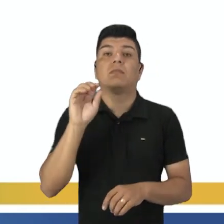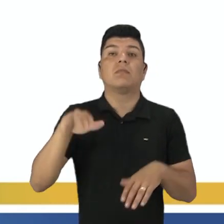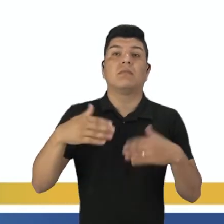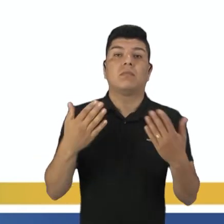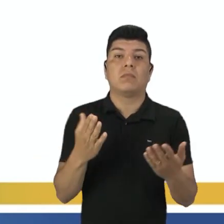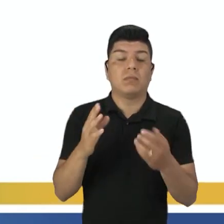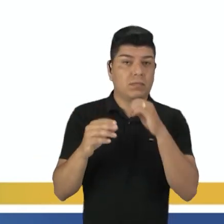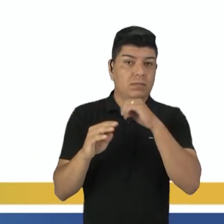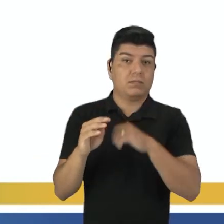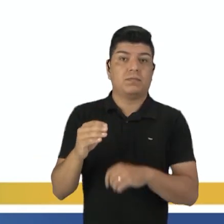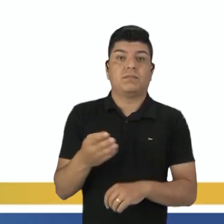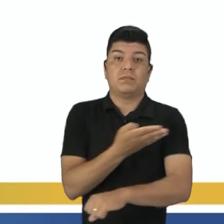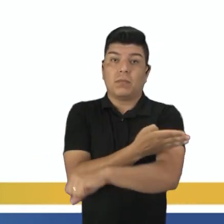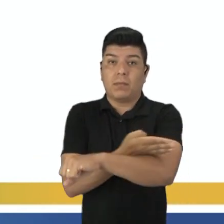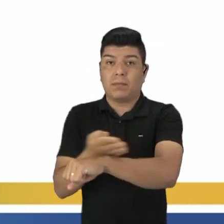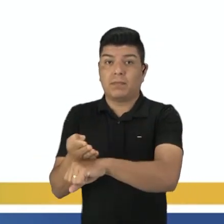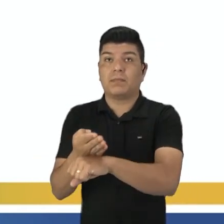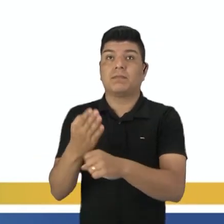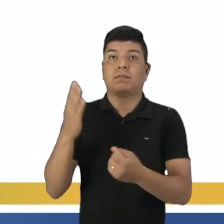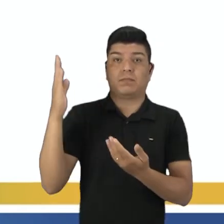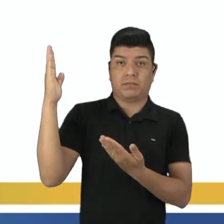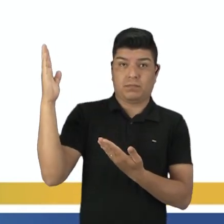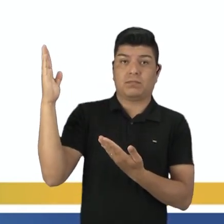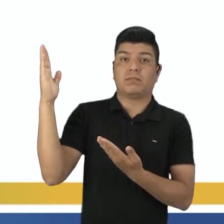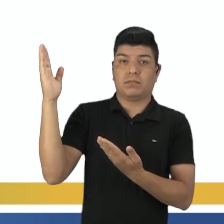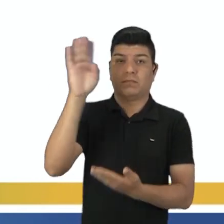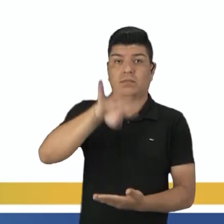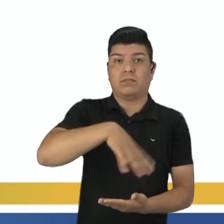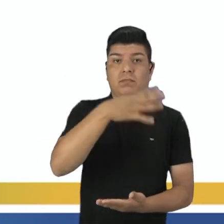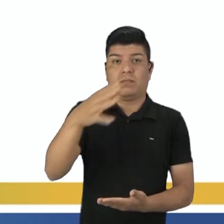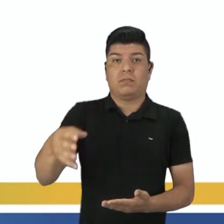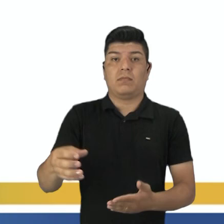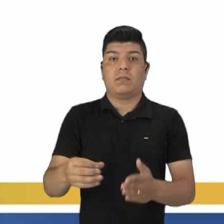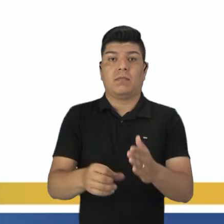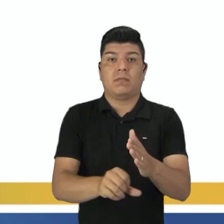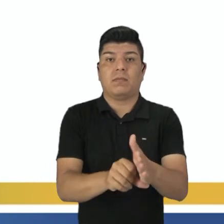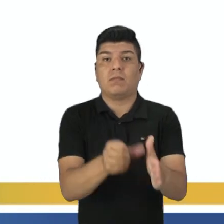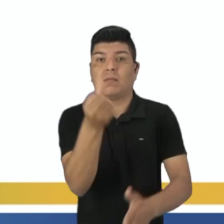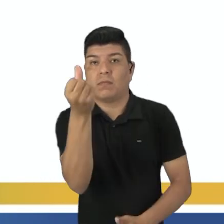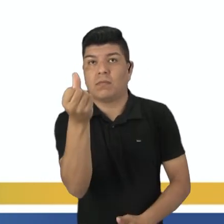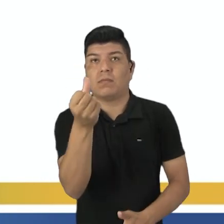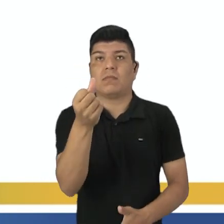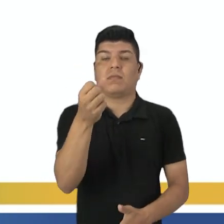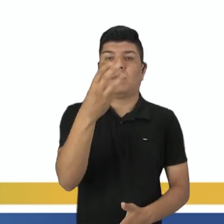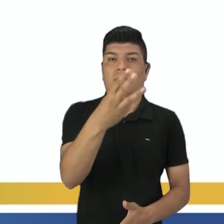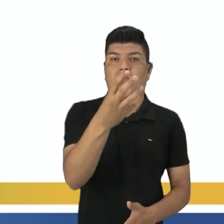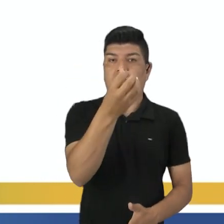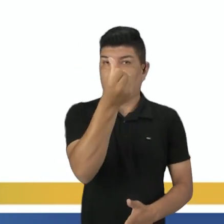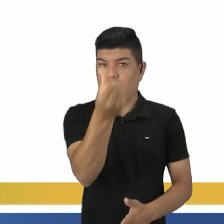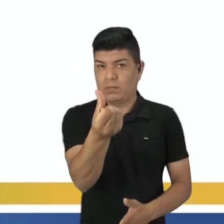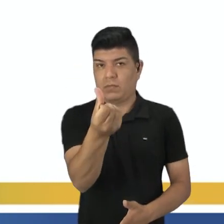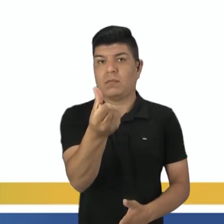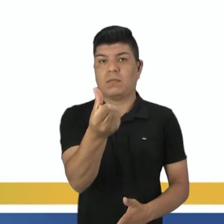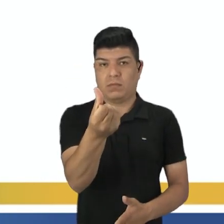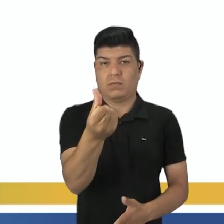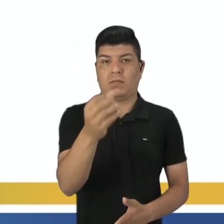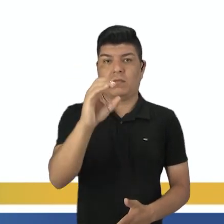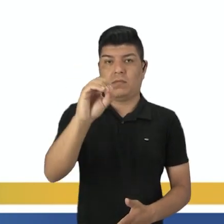do seu televisor, ele aparece 6 vezes, né? Então, 6 de 36, né? Então, é